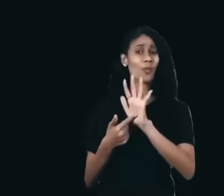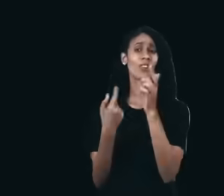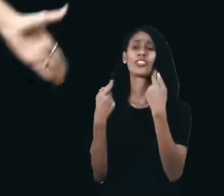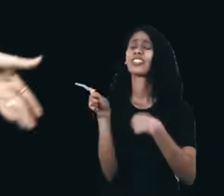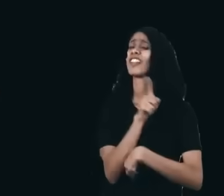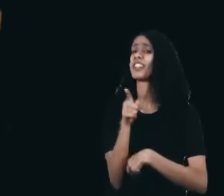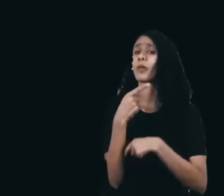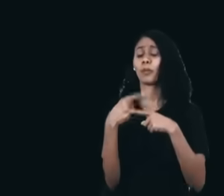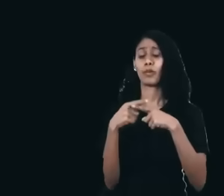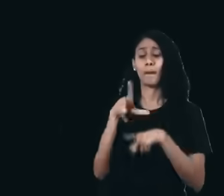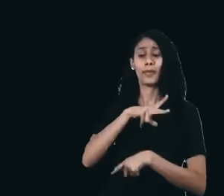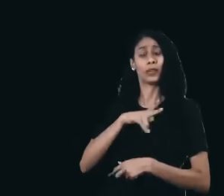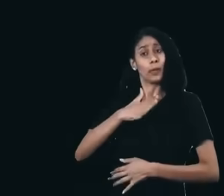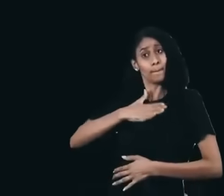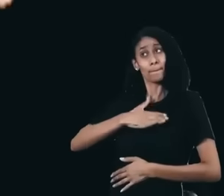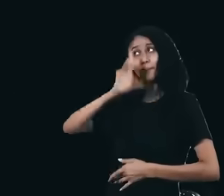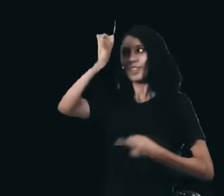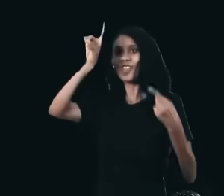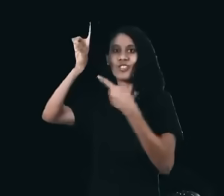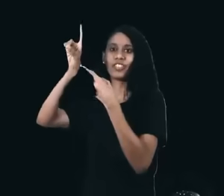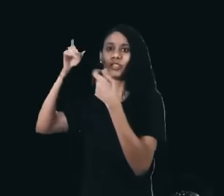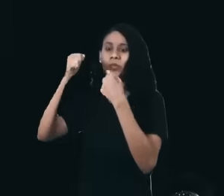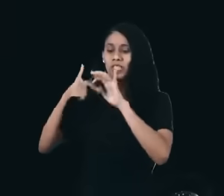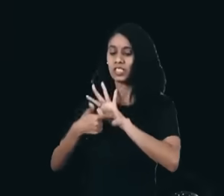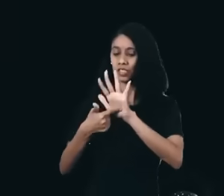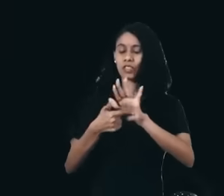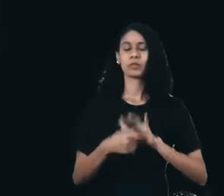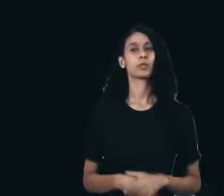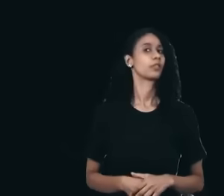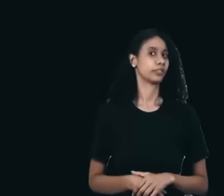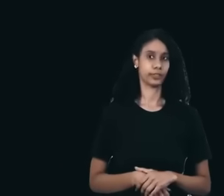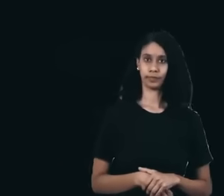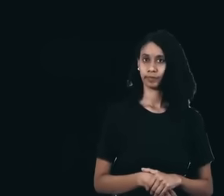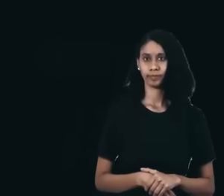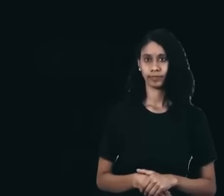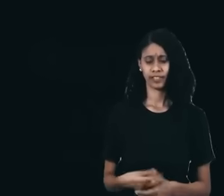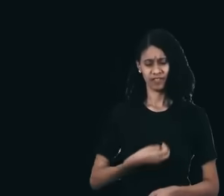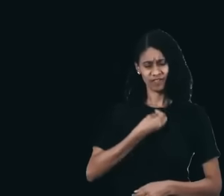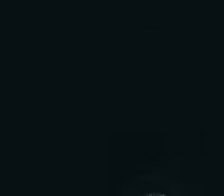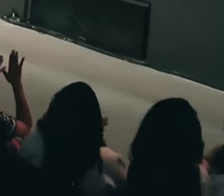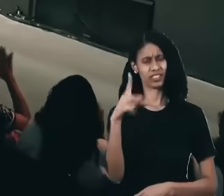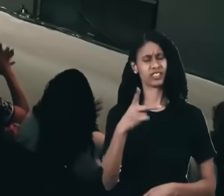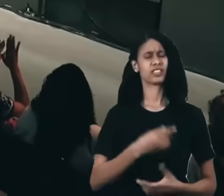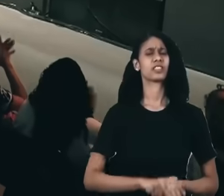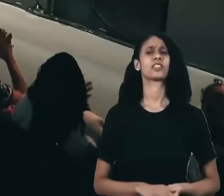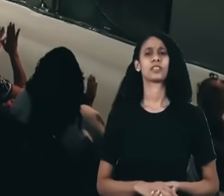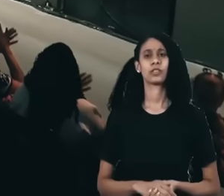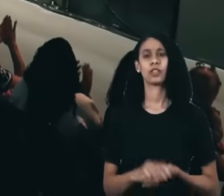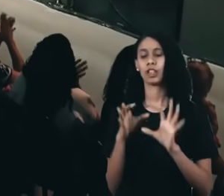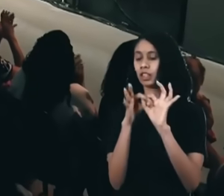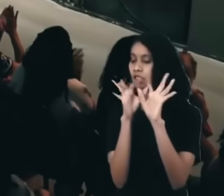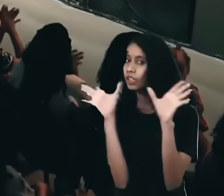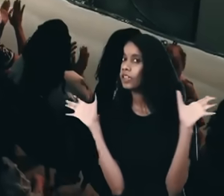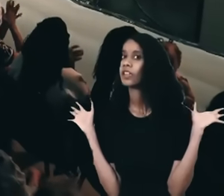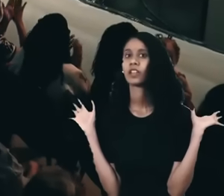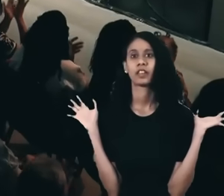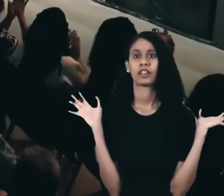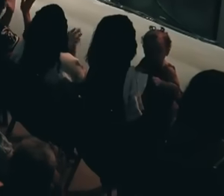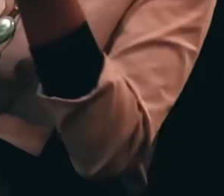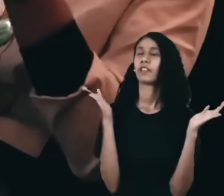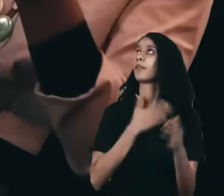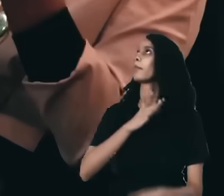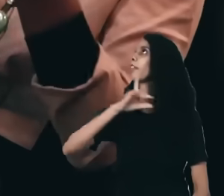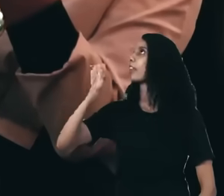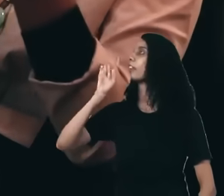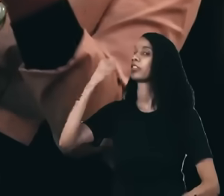a mim e Deus. Não é algo que eu preciso expor. Viva a sua vida, seja livre. Oh meu Deus, isso é ter